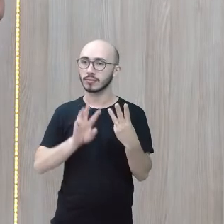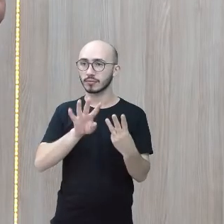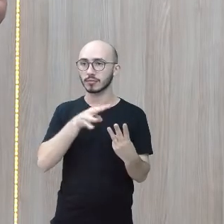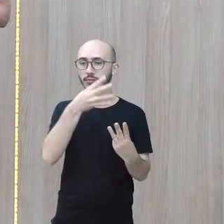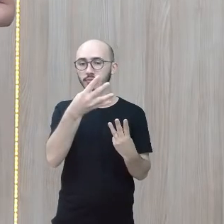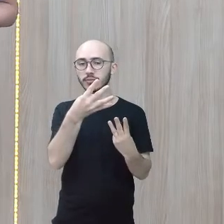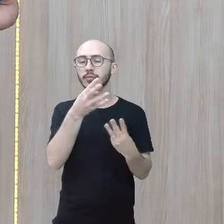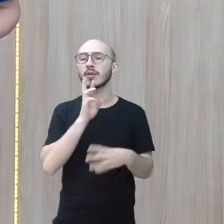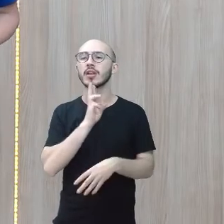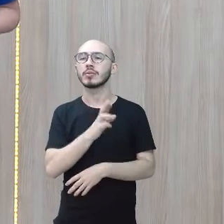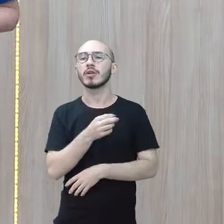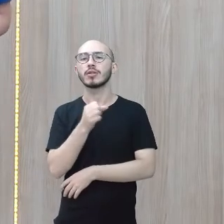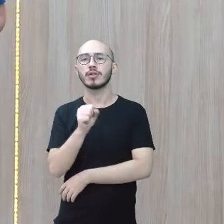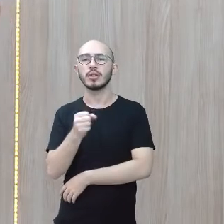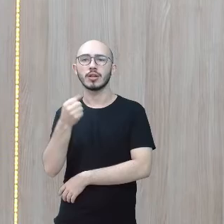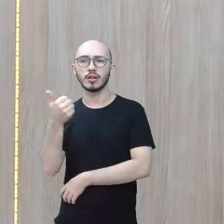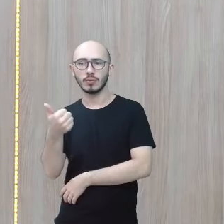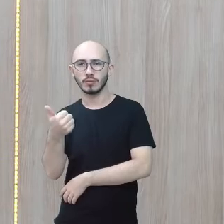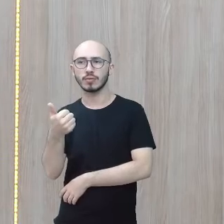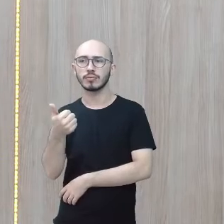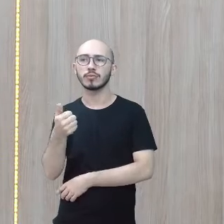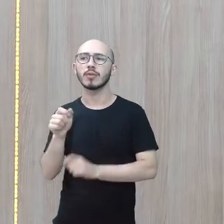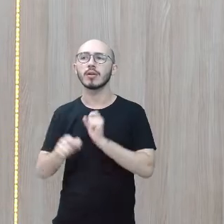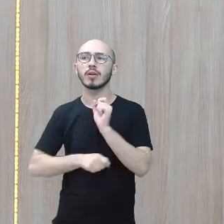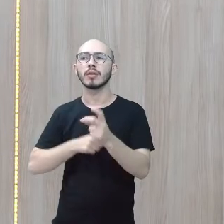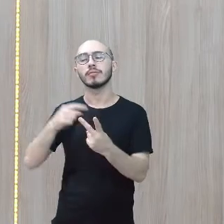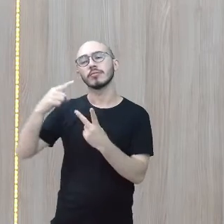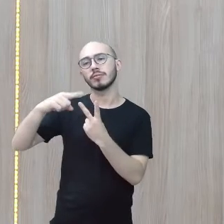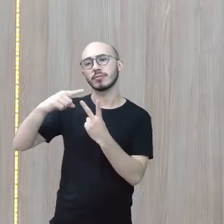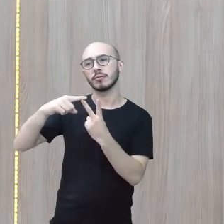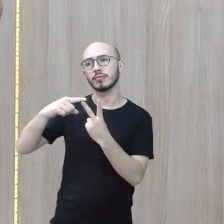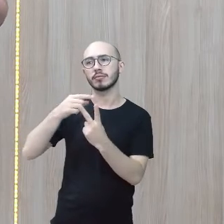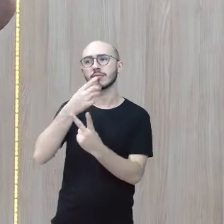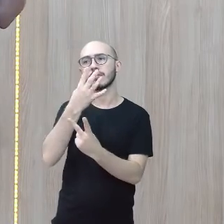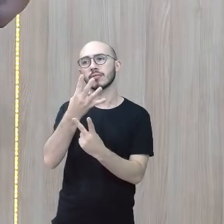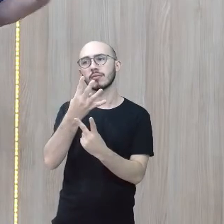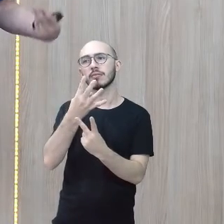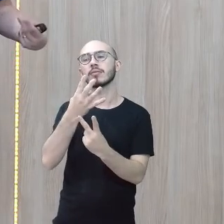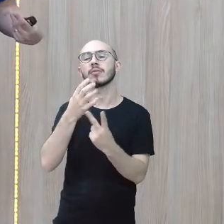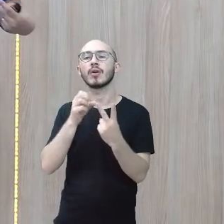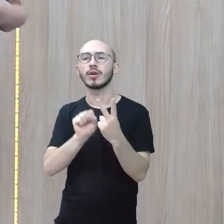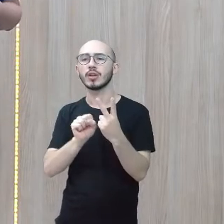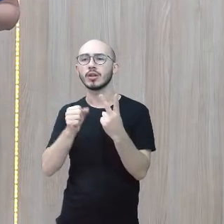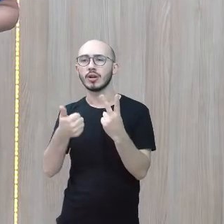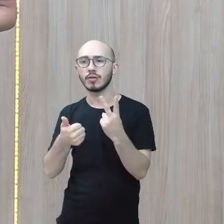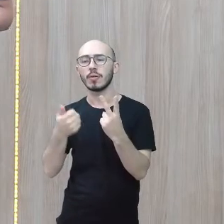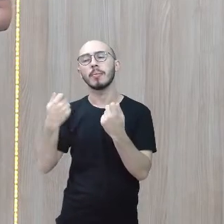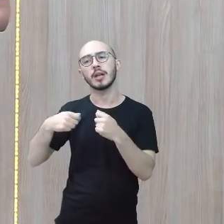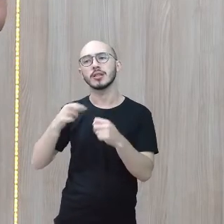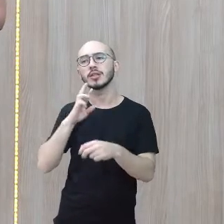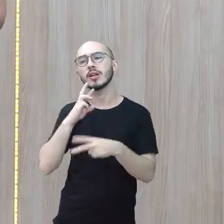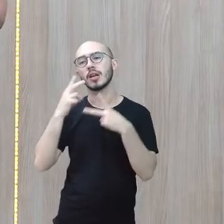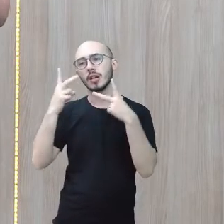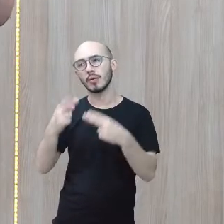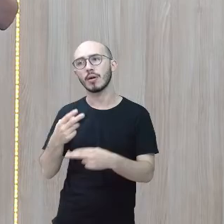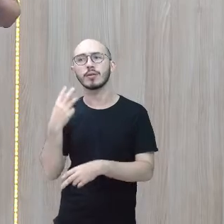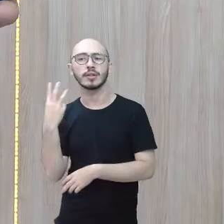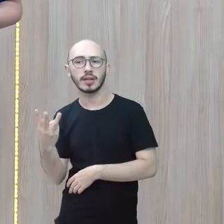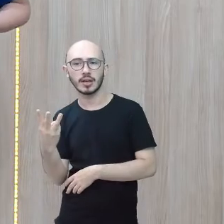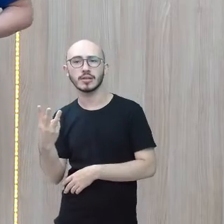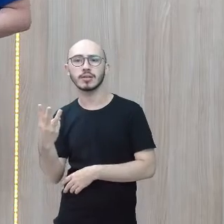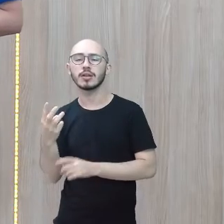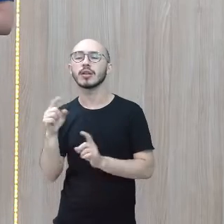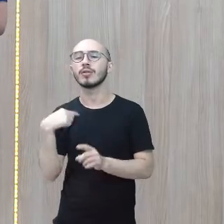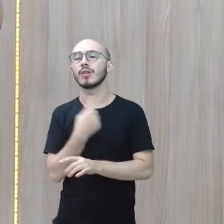dar 81, a raiz quarta do 81 vai ter que ser igual ao 3. Então, a gente está fazendo o processo